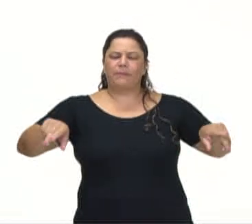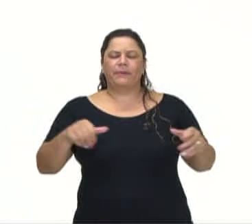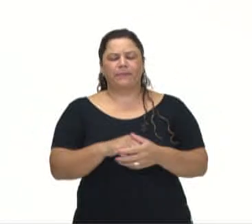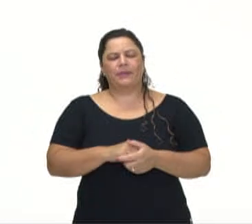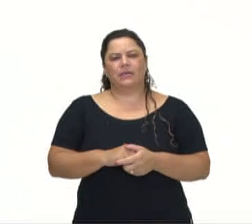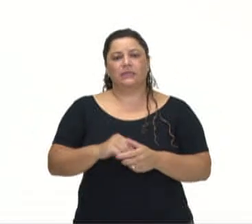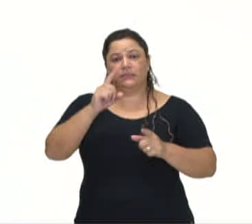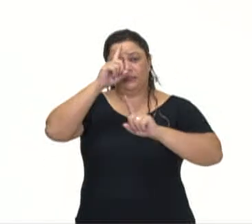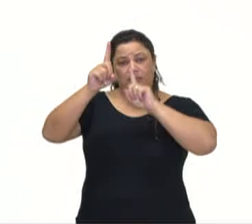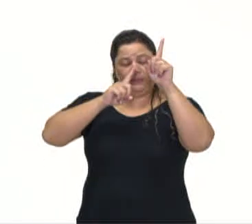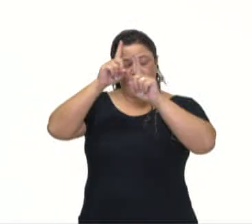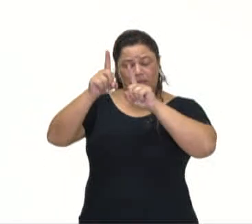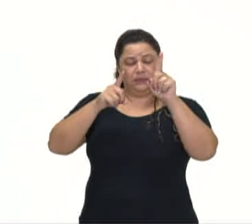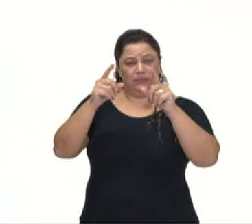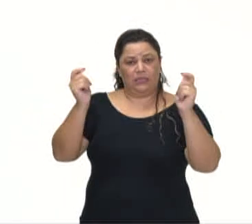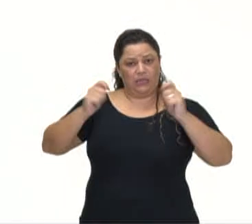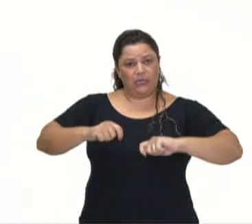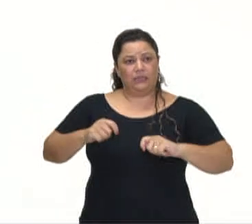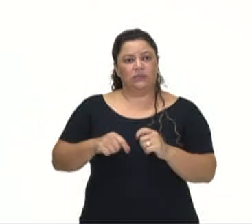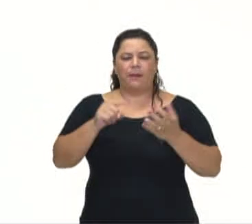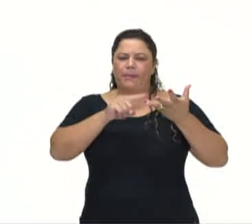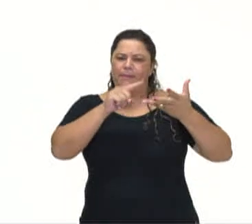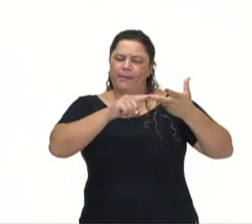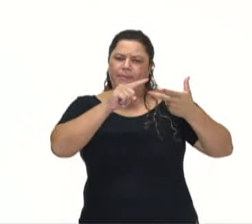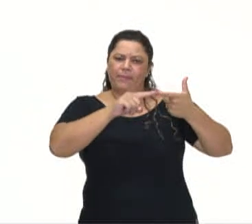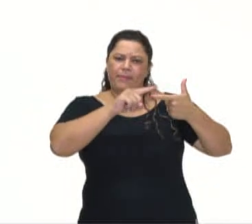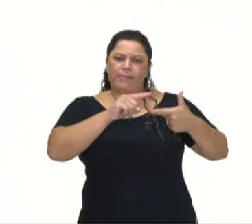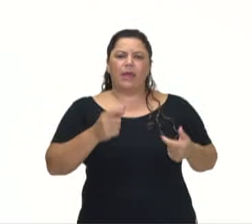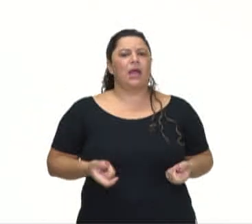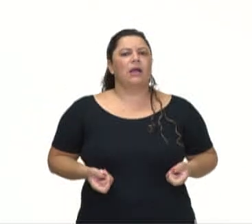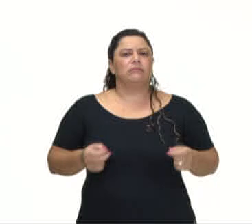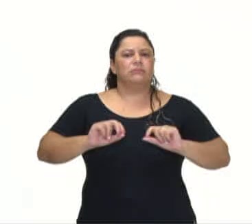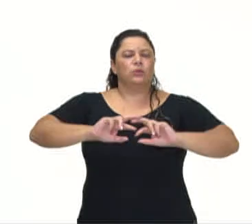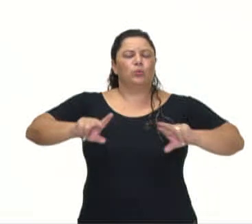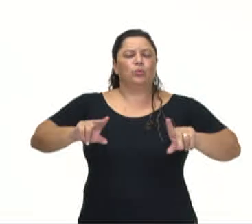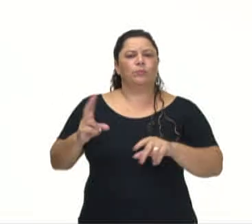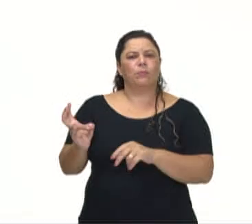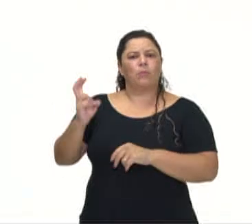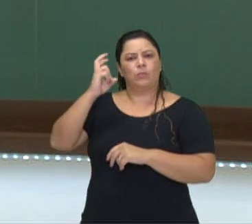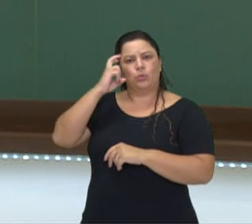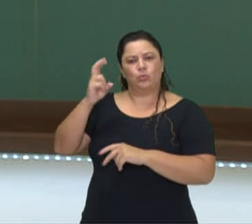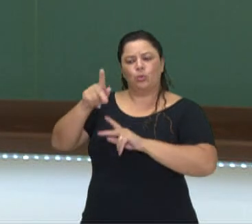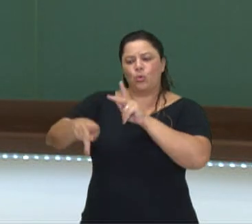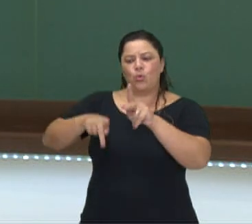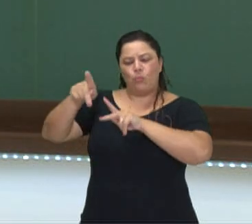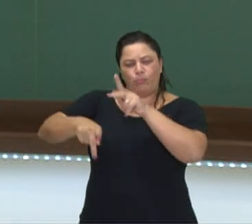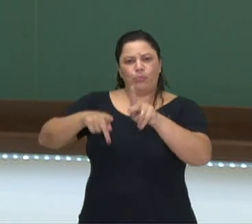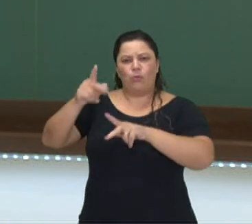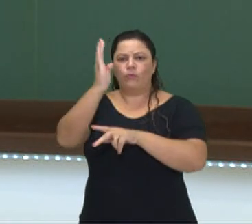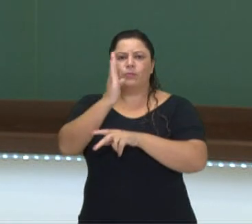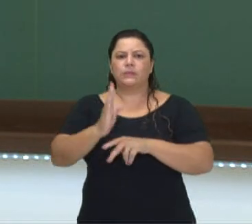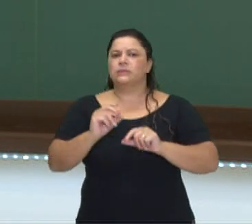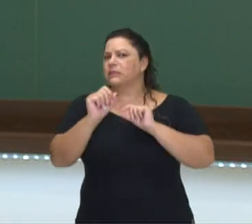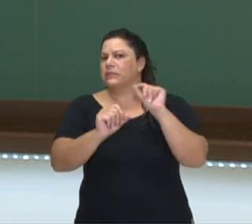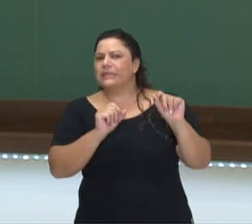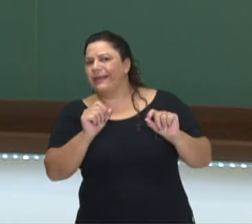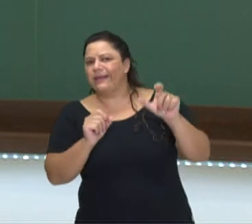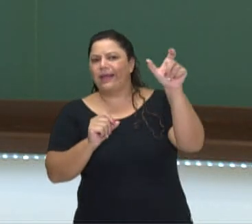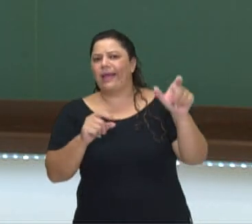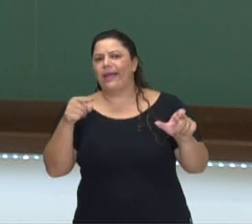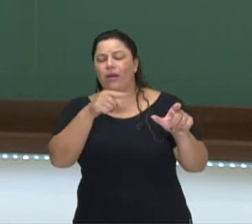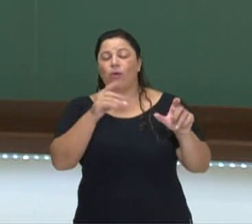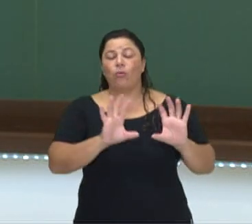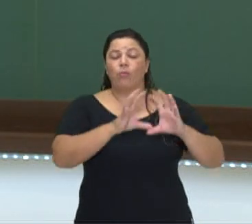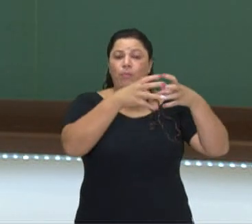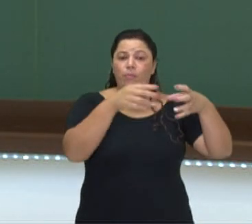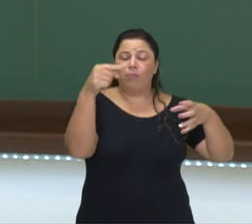né? Trouxe inúmeras riquezas culturais e formaram o que a gente chama de povo brasileiro. Então, quem é o povo brasileiro?